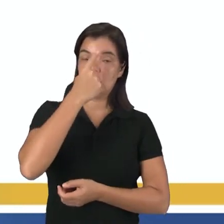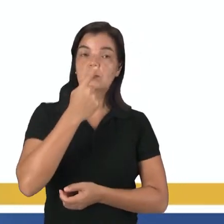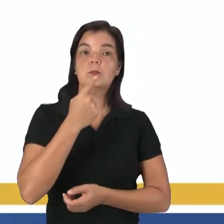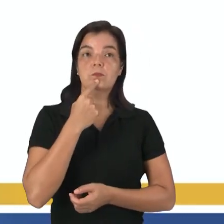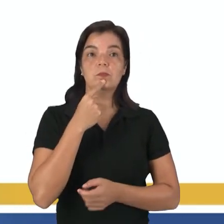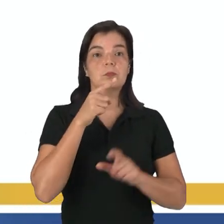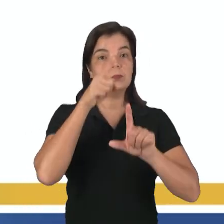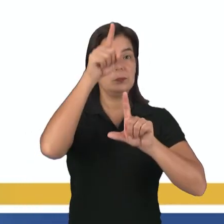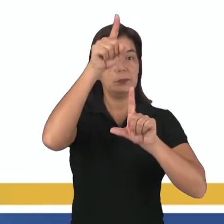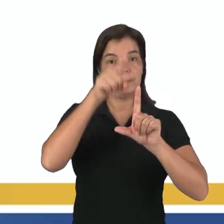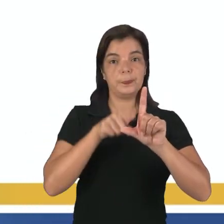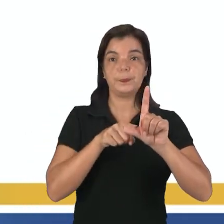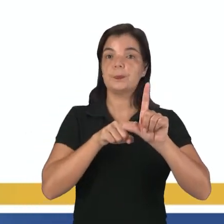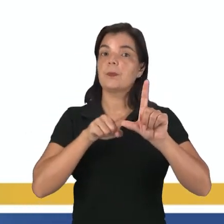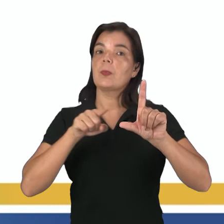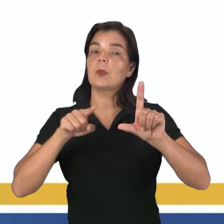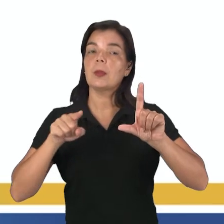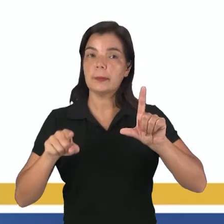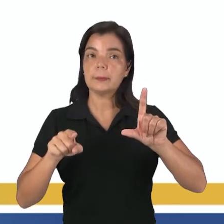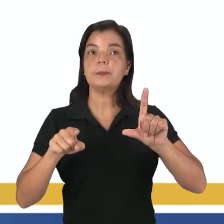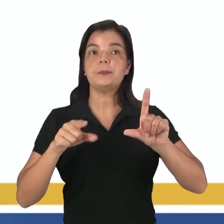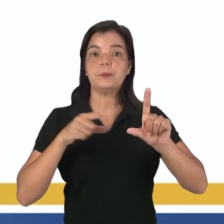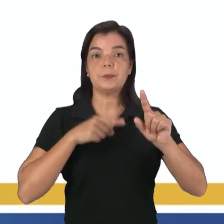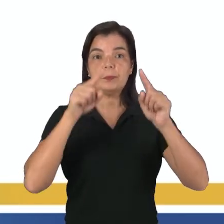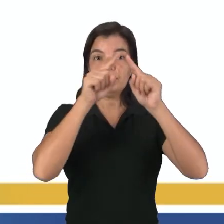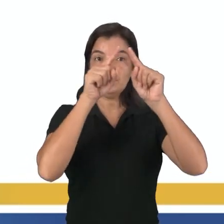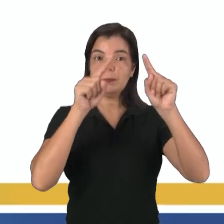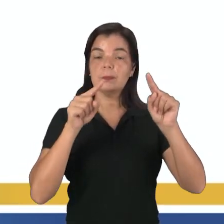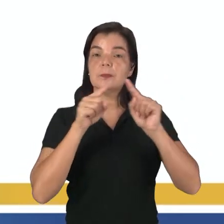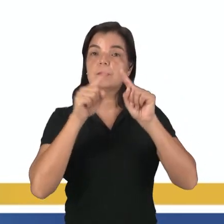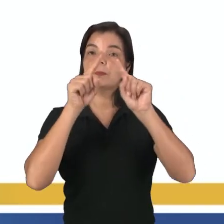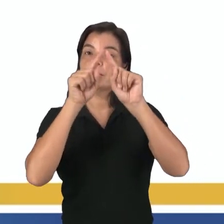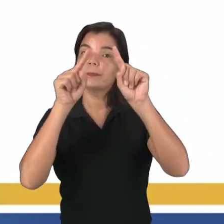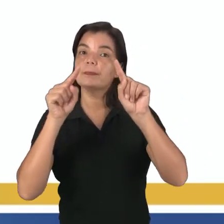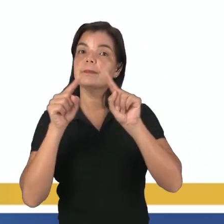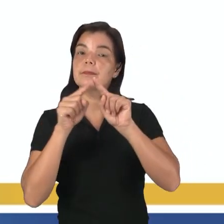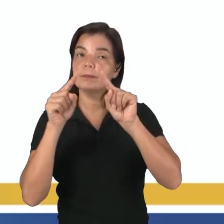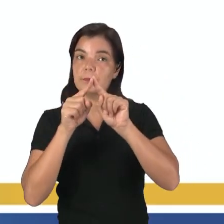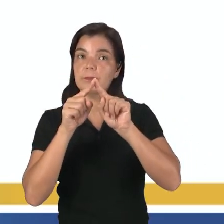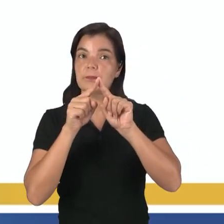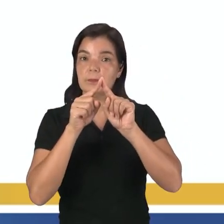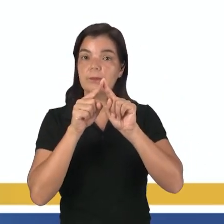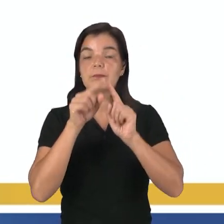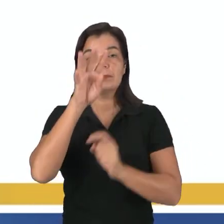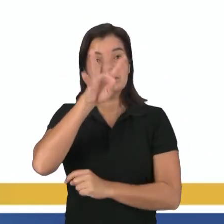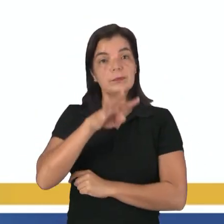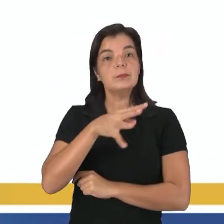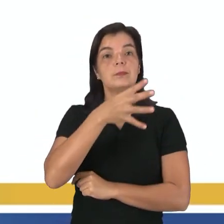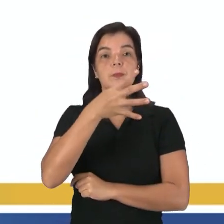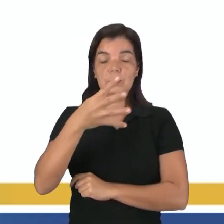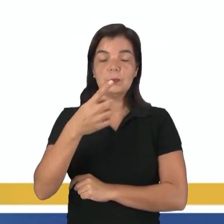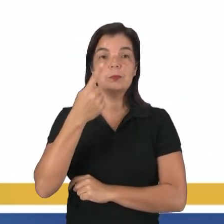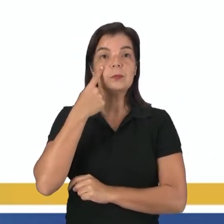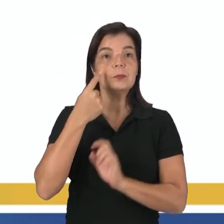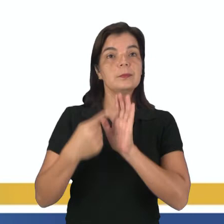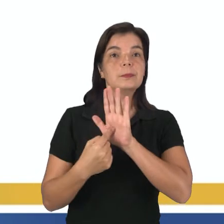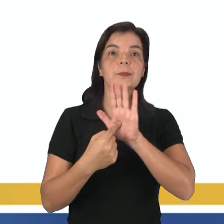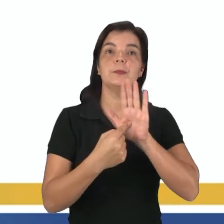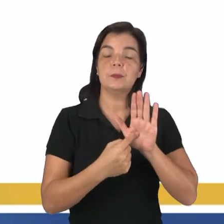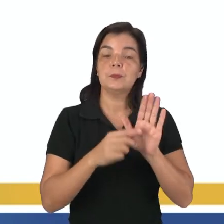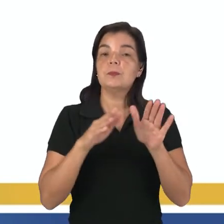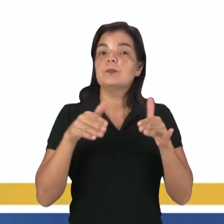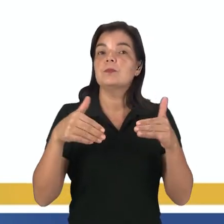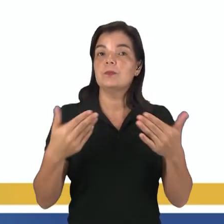figura que é um plano cartesiano aí né onde nós colocamos uma malha quadriculada aí para